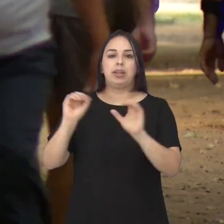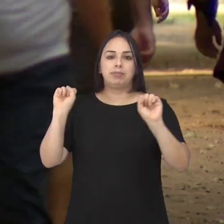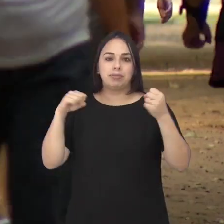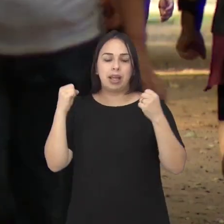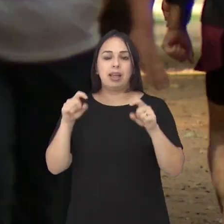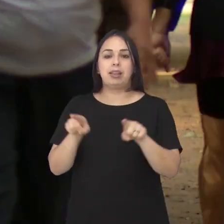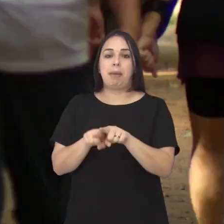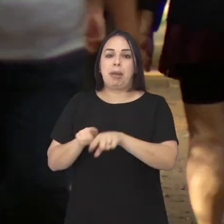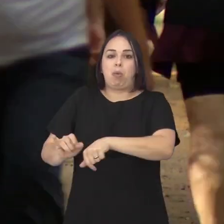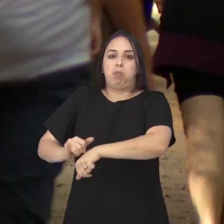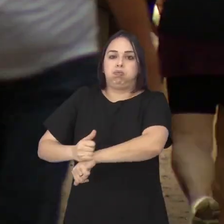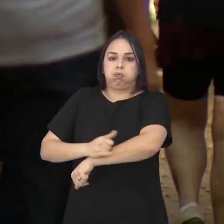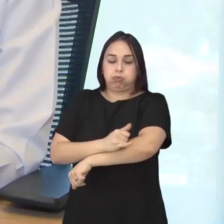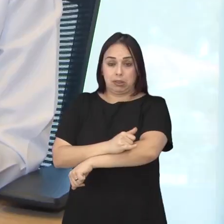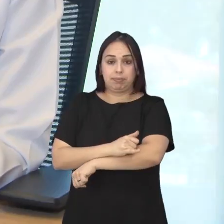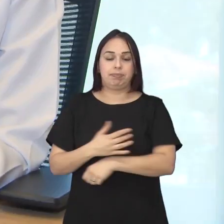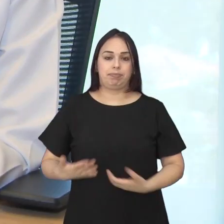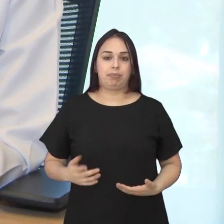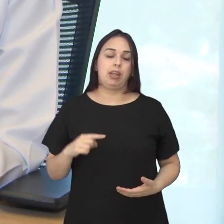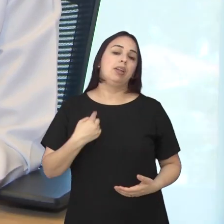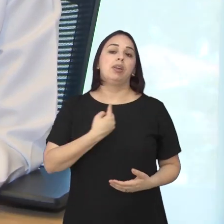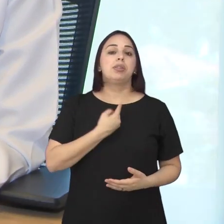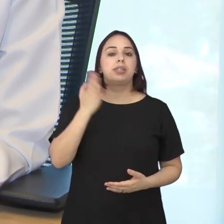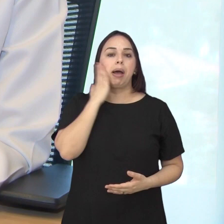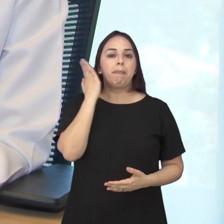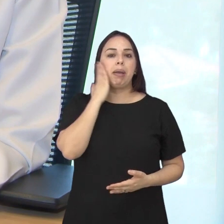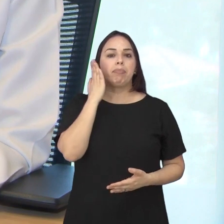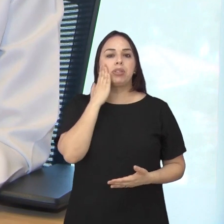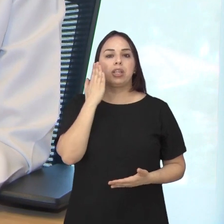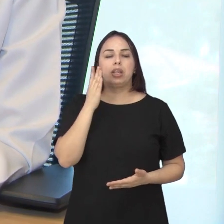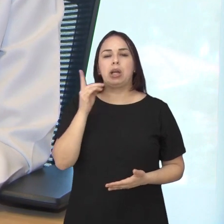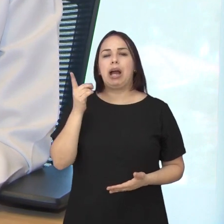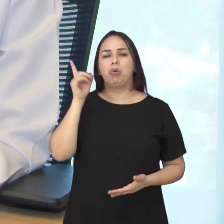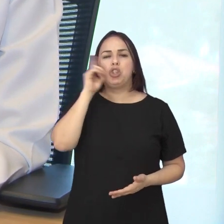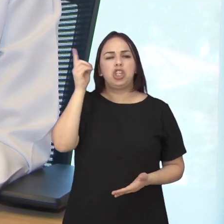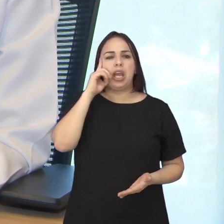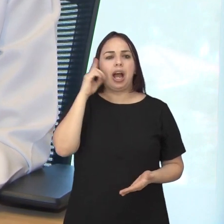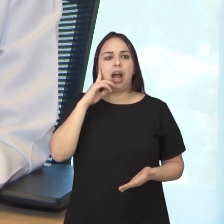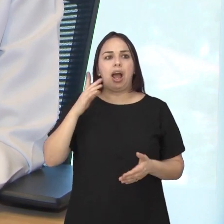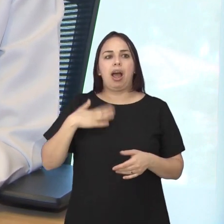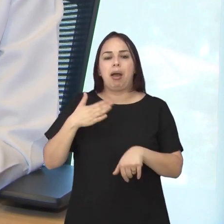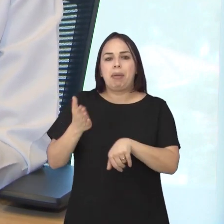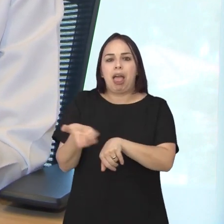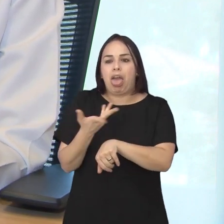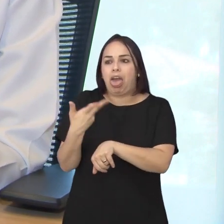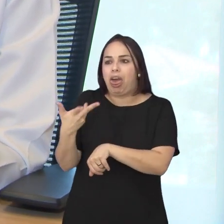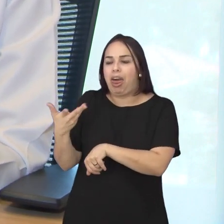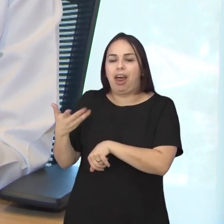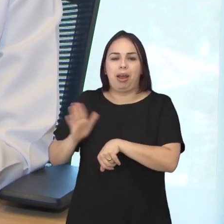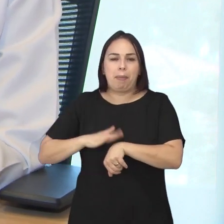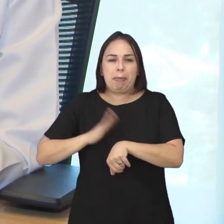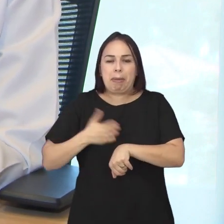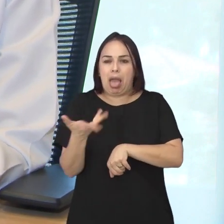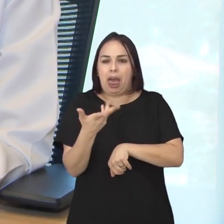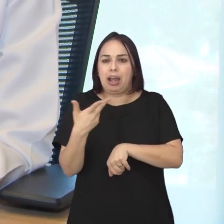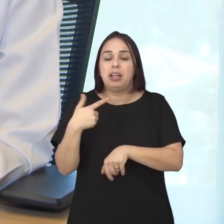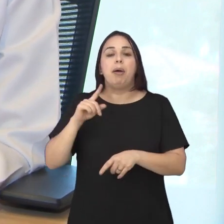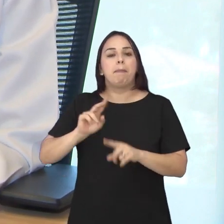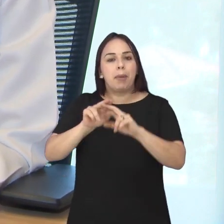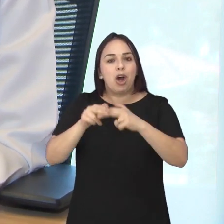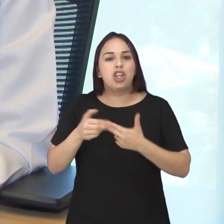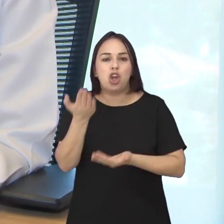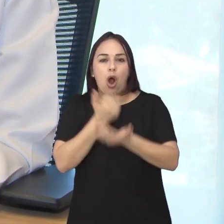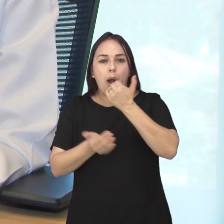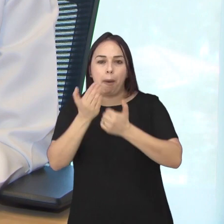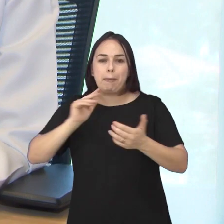atividade física e obesidade. Então, a gente sabe que com o dia a dia cada vez mais corrido, a população como um todo aumentou muito o